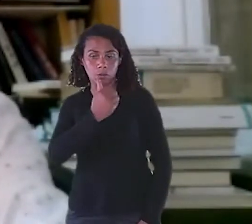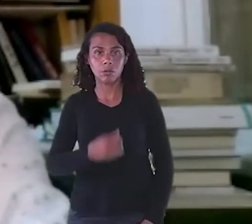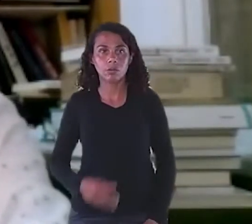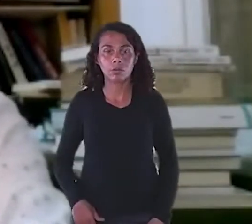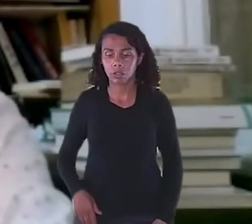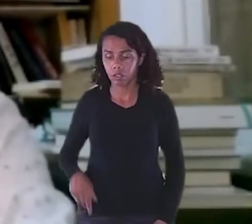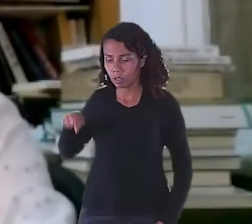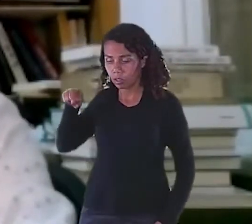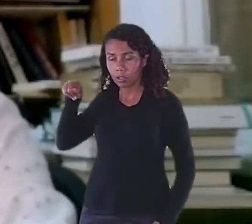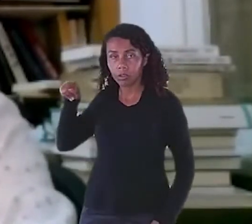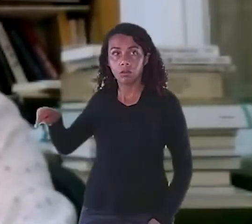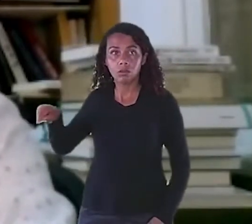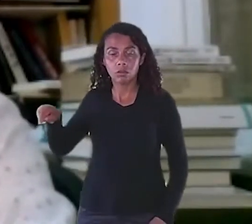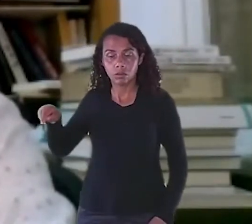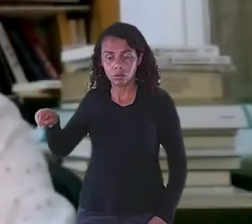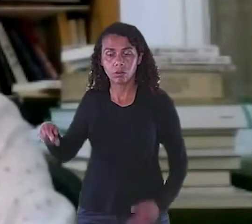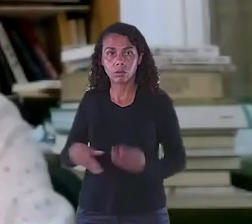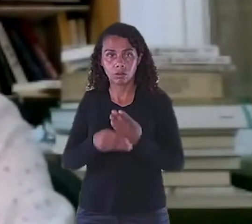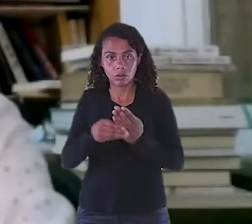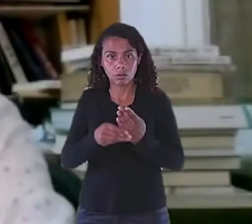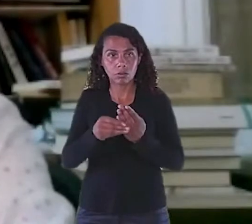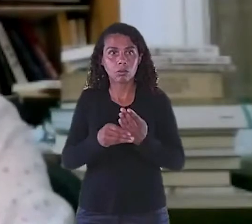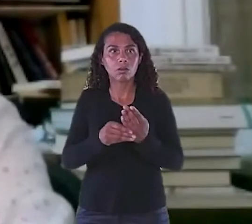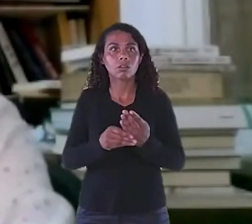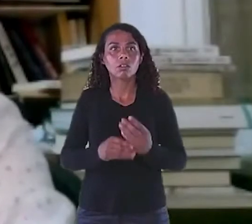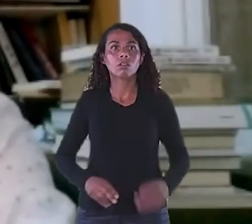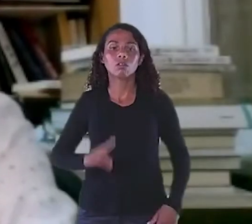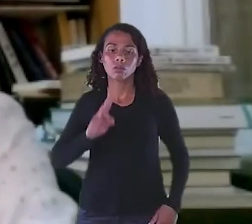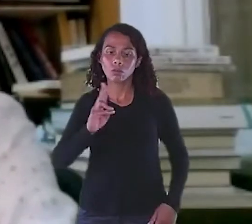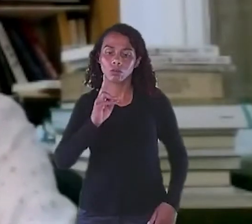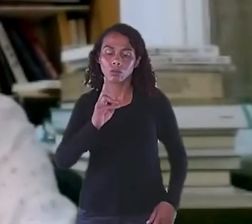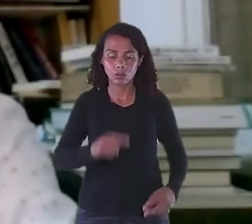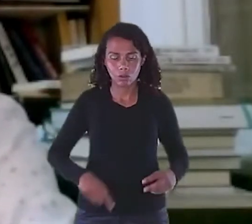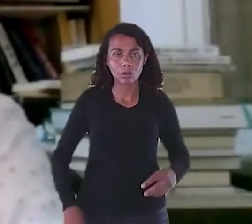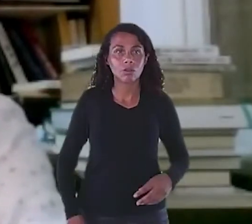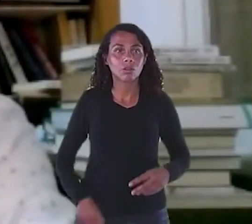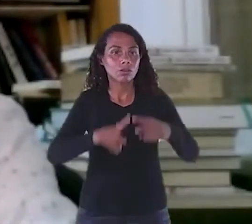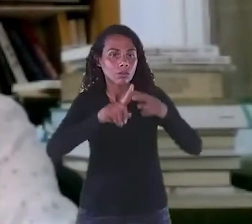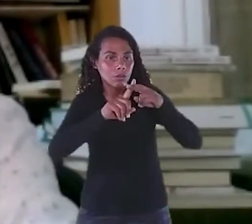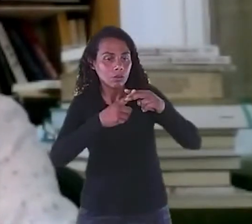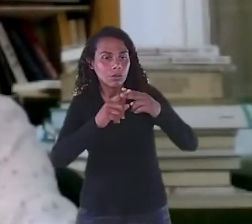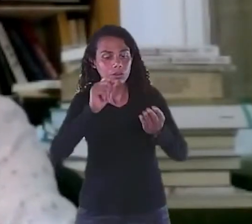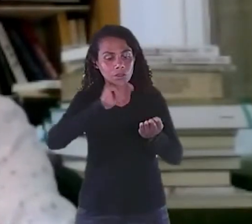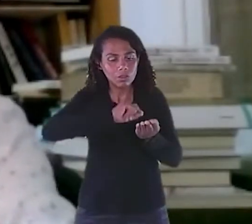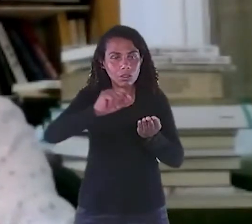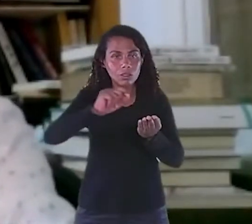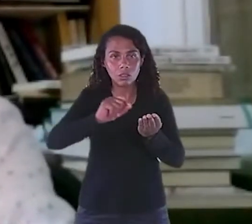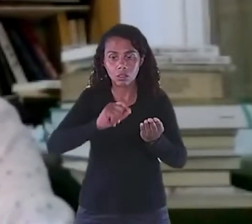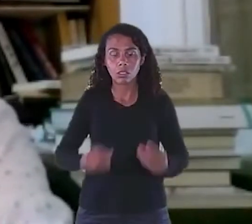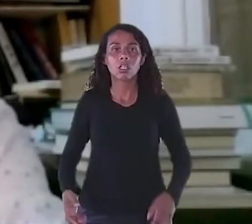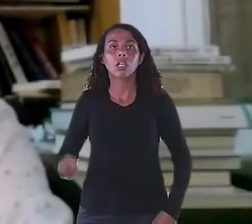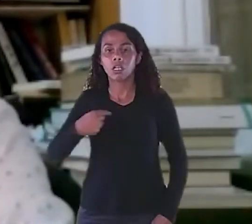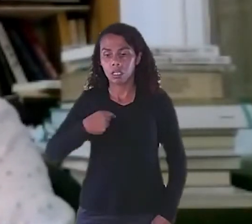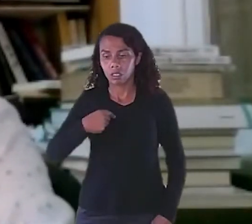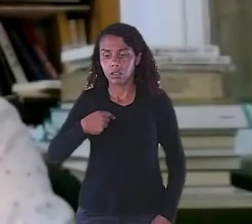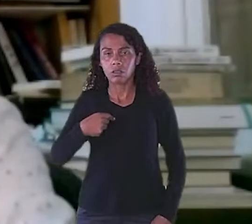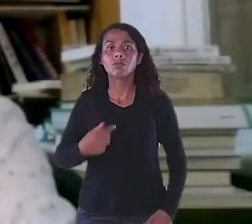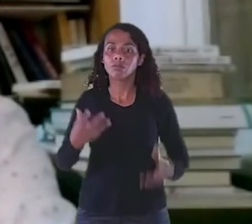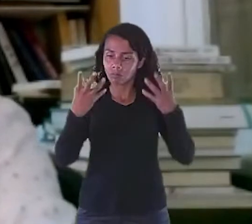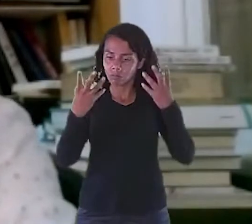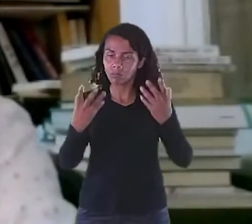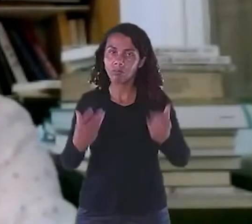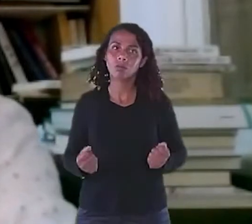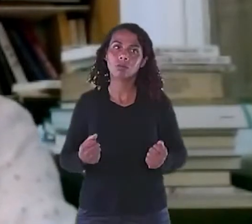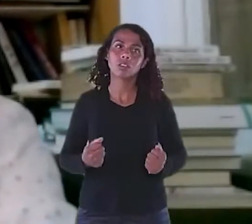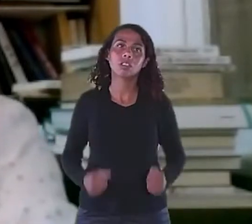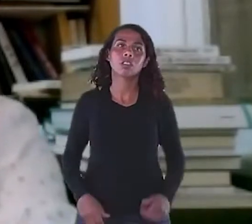de um verso de Hélio Pellegrino, que eu acho que tem tudo a ver, né? Você domar um minério, né? Se pegar um minério, uma coisa bruta, e transformar